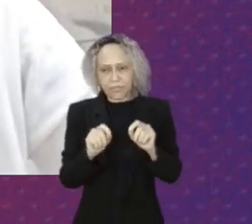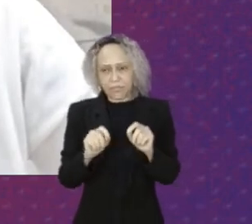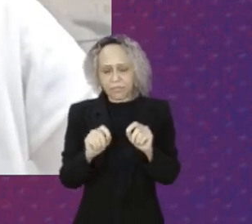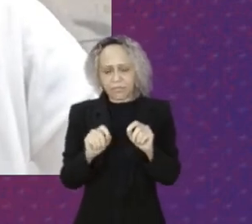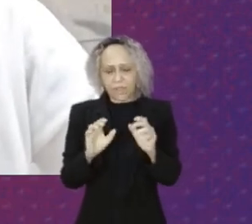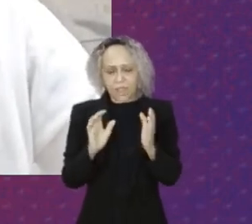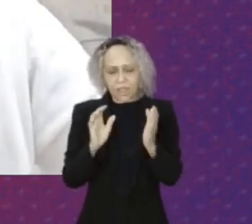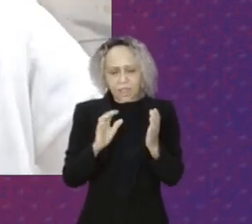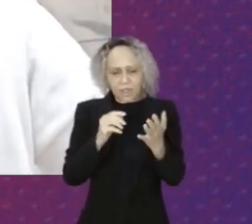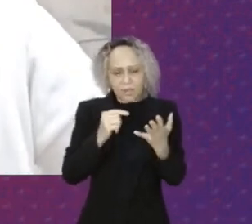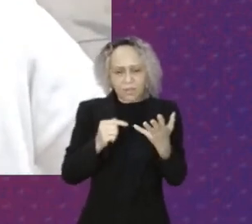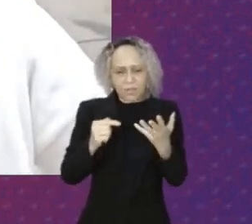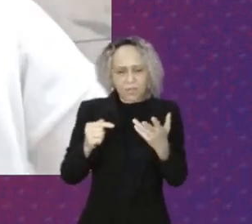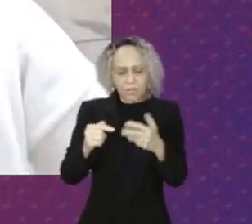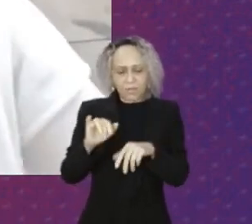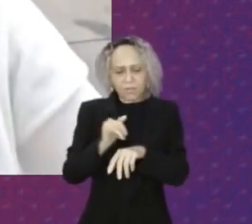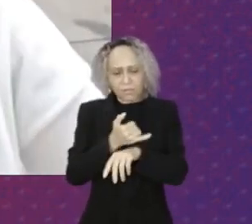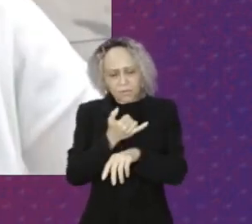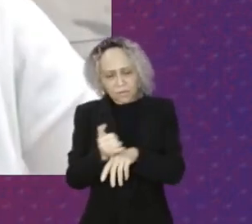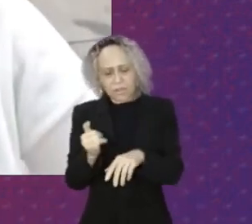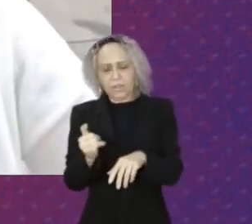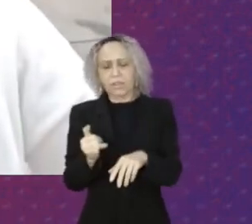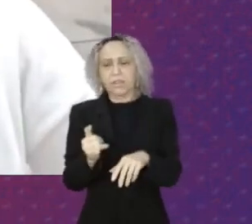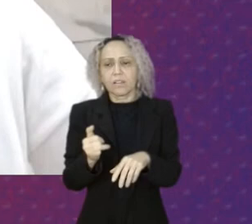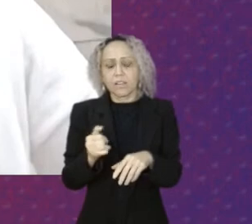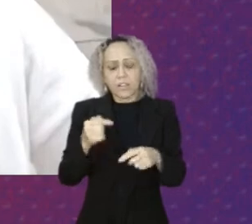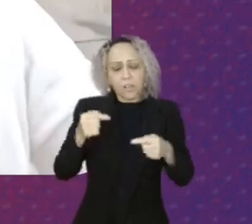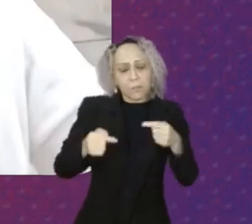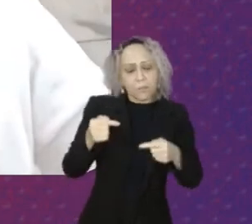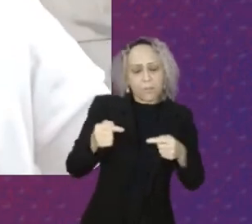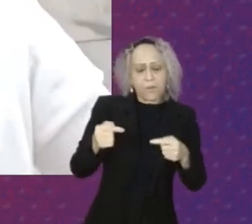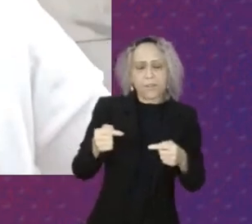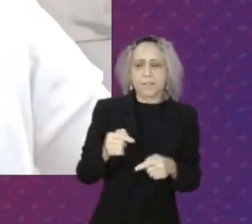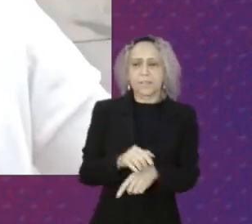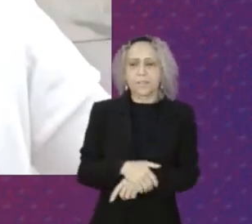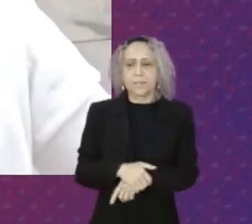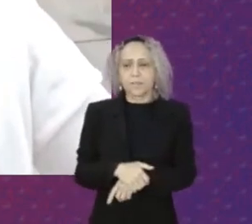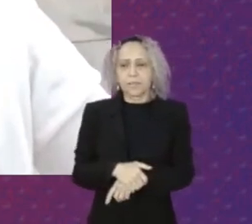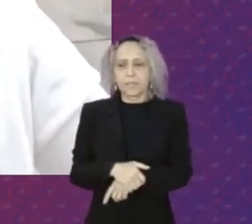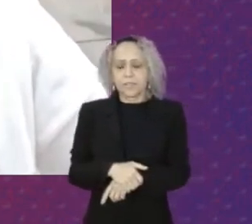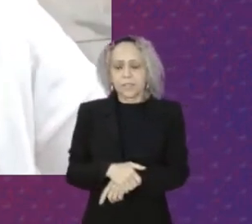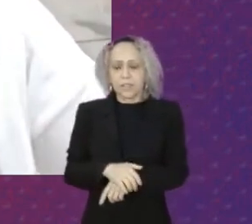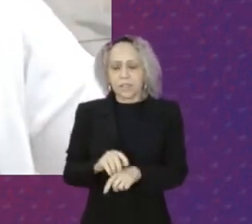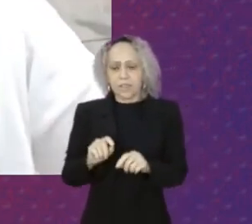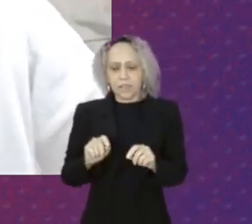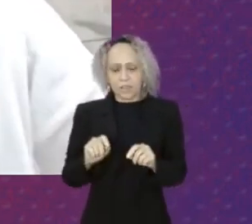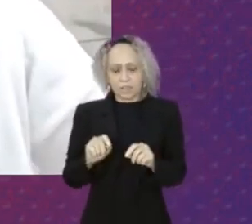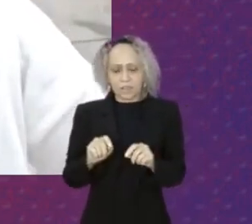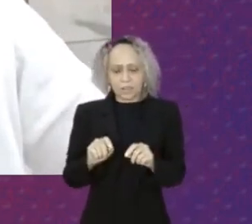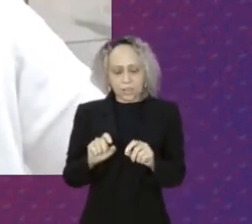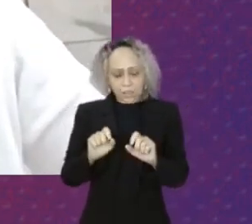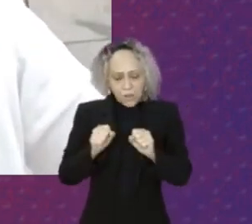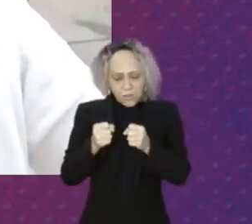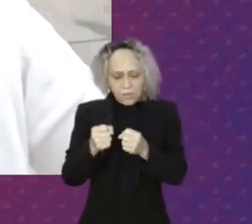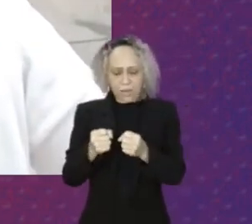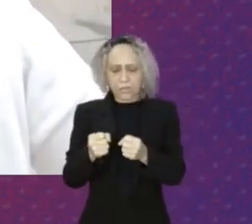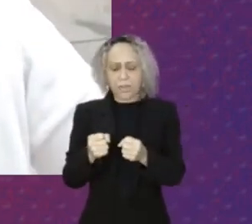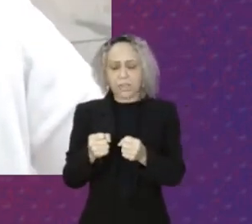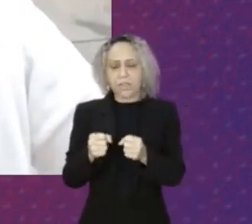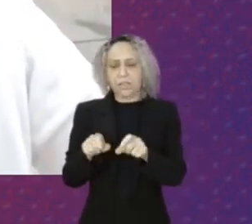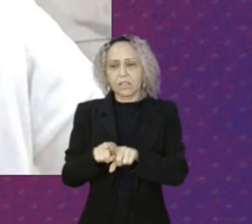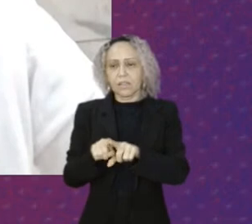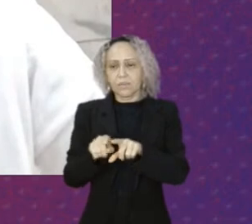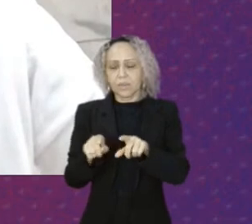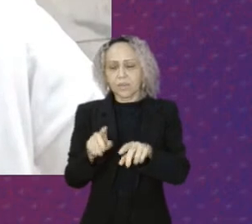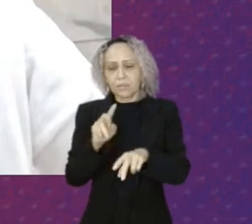conjunto, né, com o qual também esse DTI de enfrentamento e prevenção à